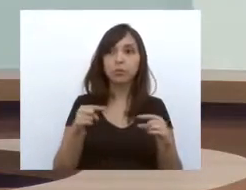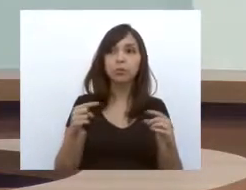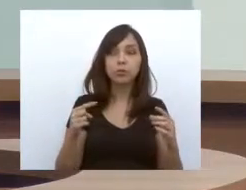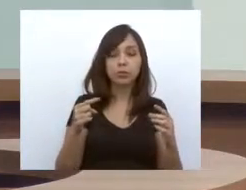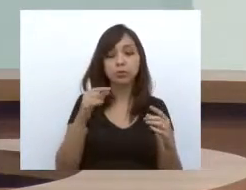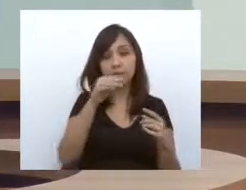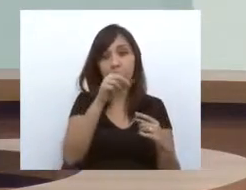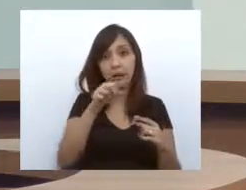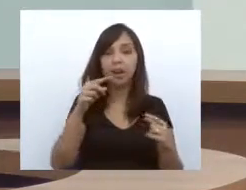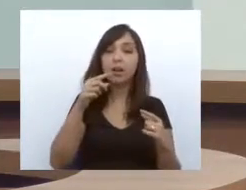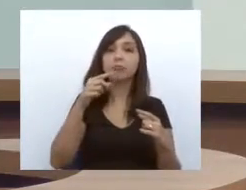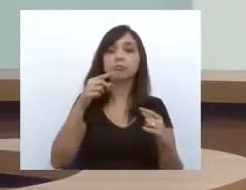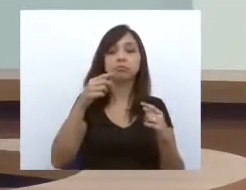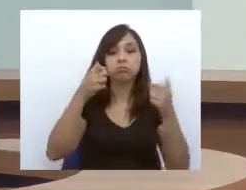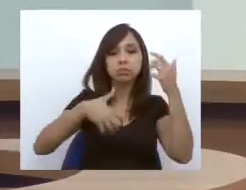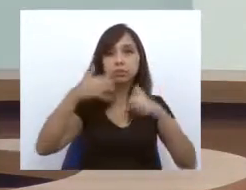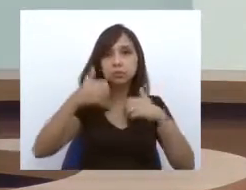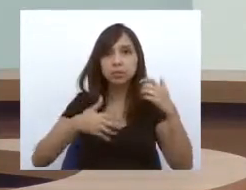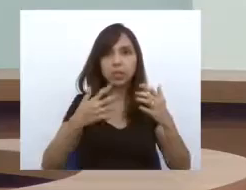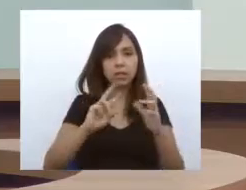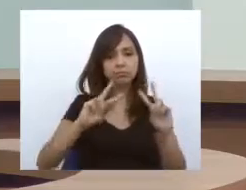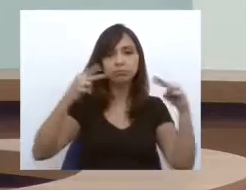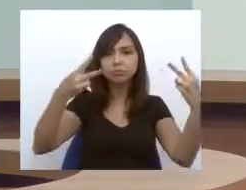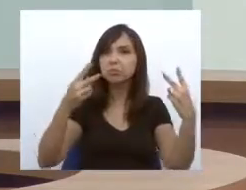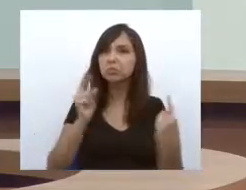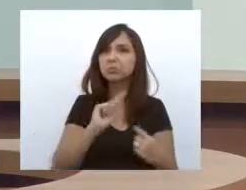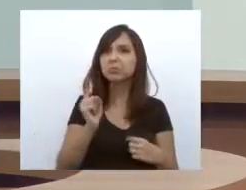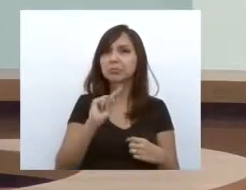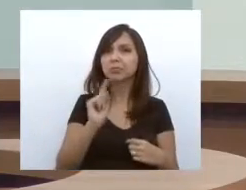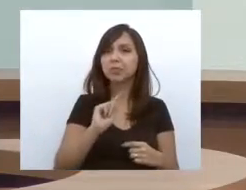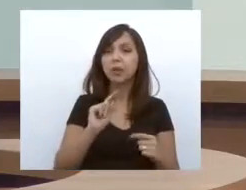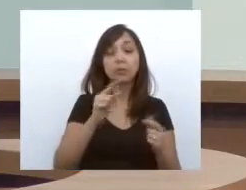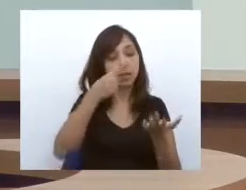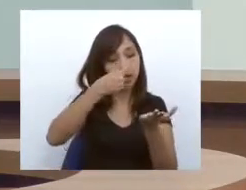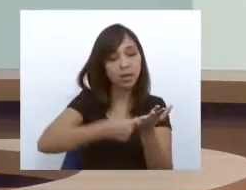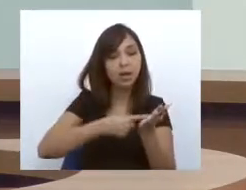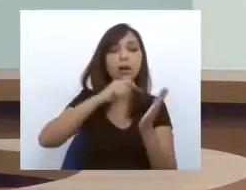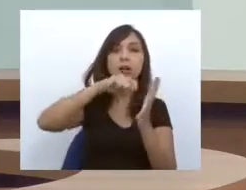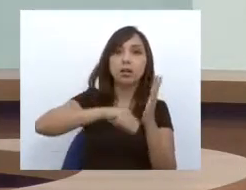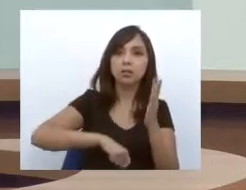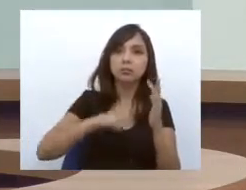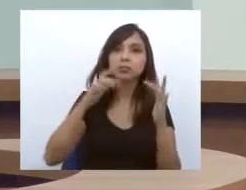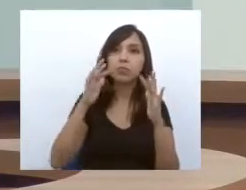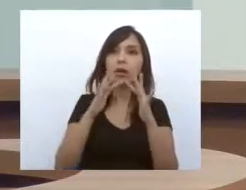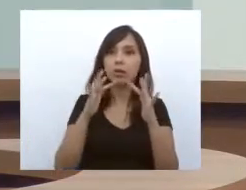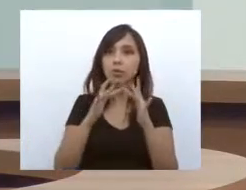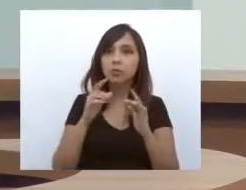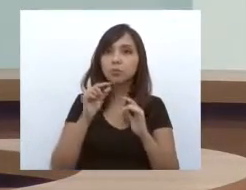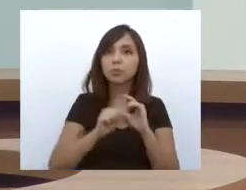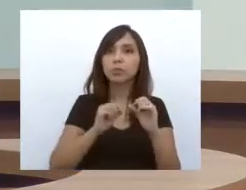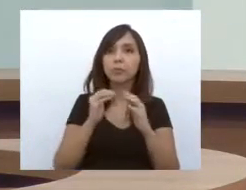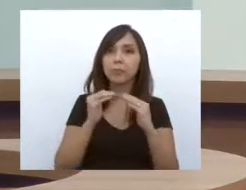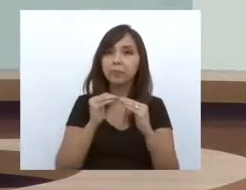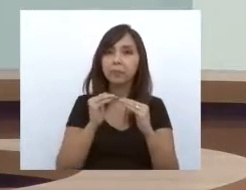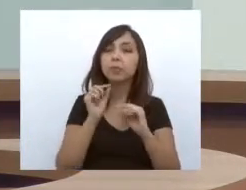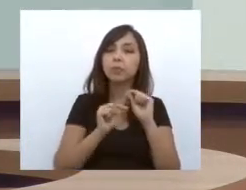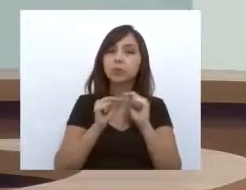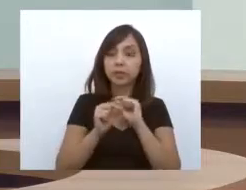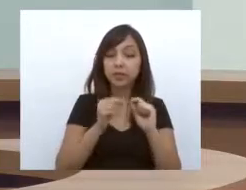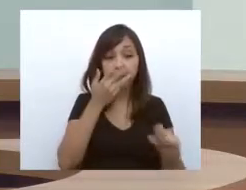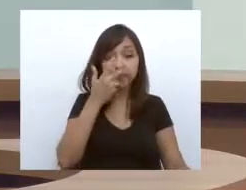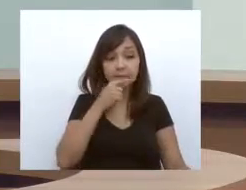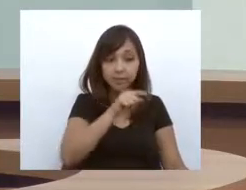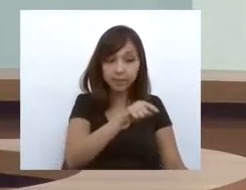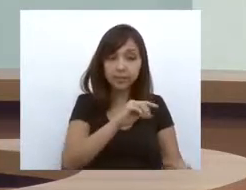cruzamento, ele está em duplicidade? Não está. Foi feito um acordo do Ministério Público com a Secretaria de Educação de Guarulhos, que uma criança, quando